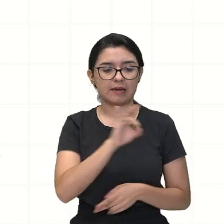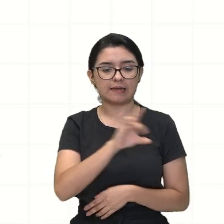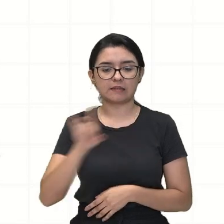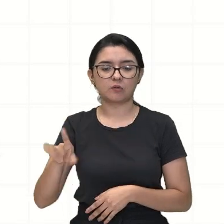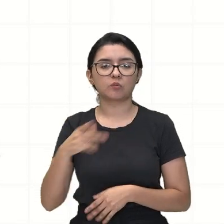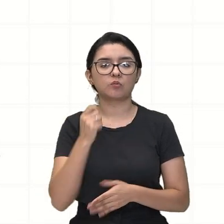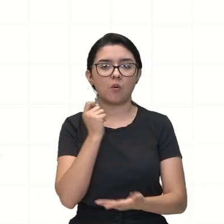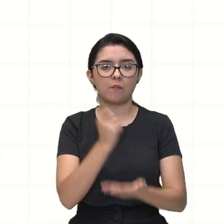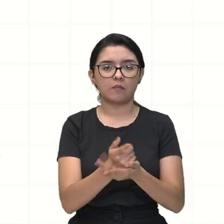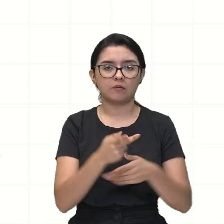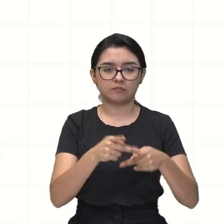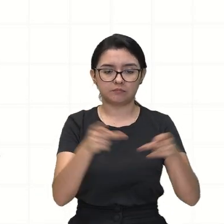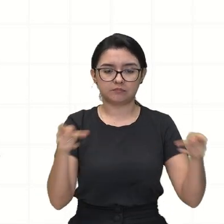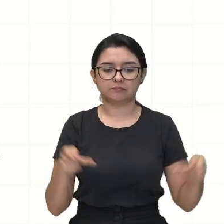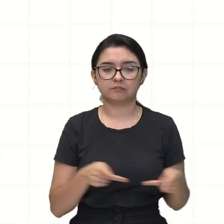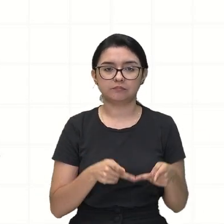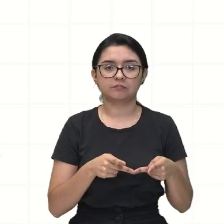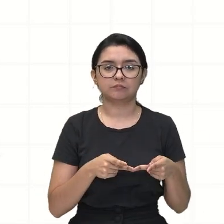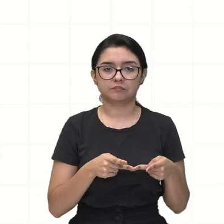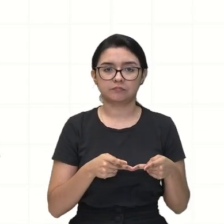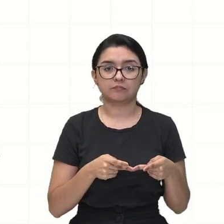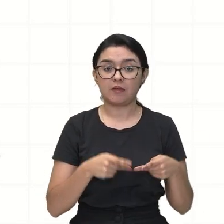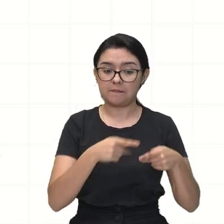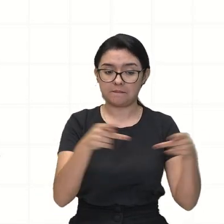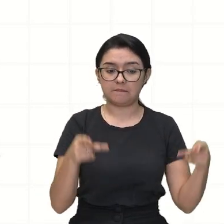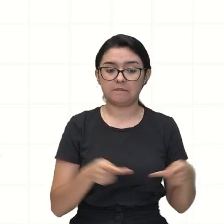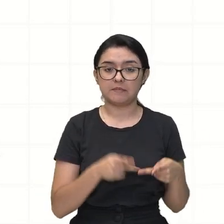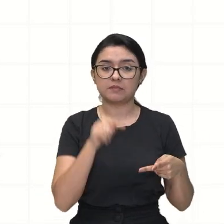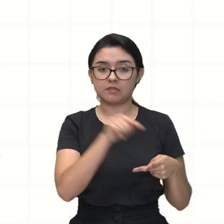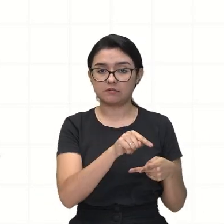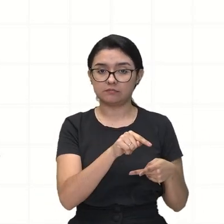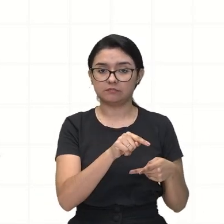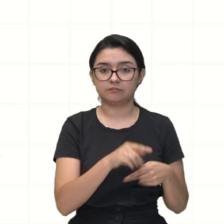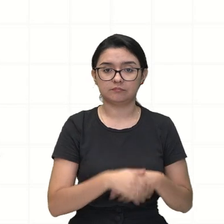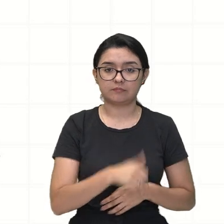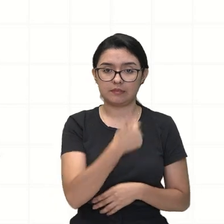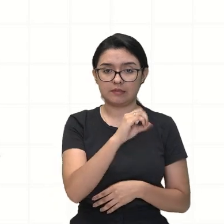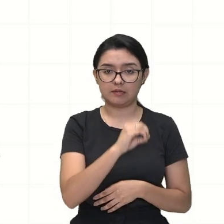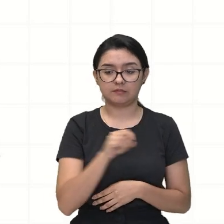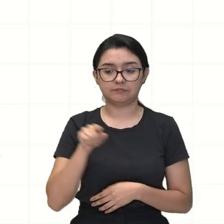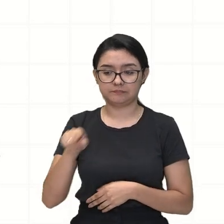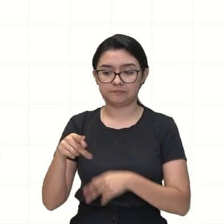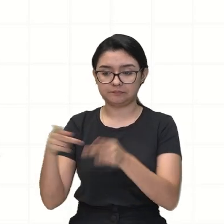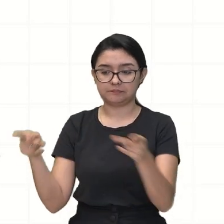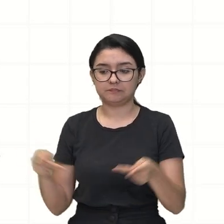Carlos foi dividida em 10 partes e a de Paulo em 12 partes.